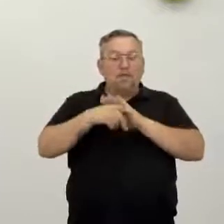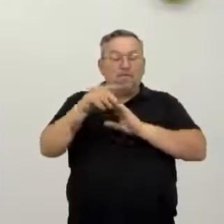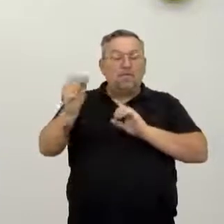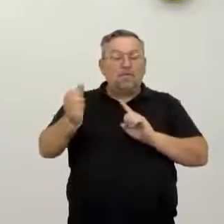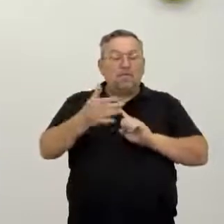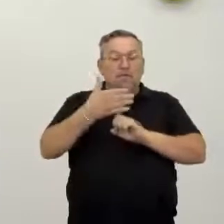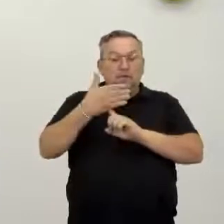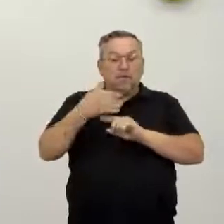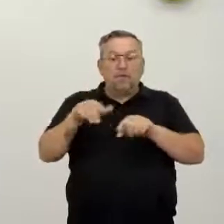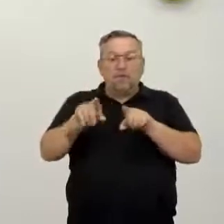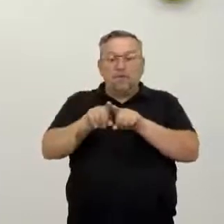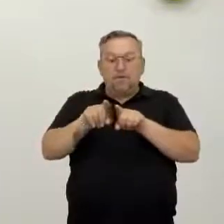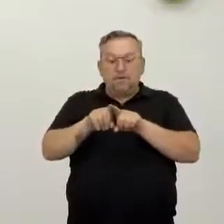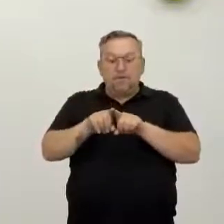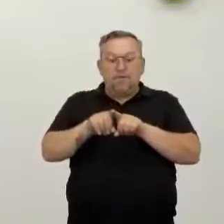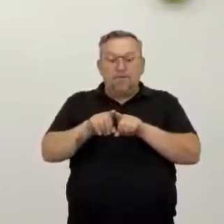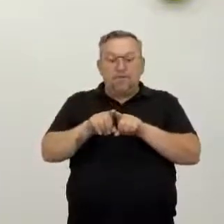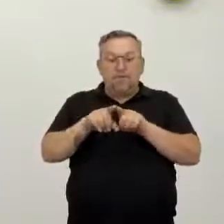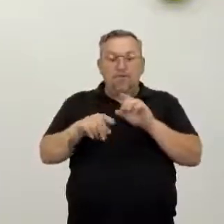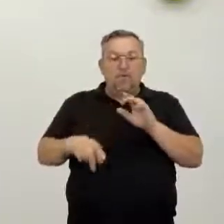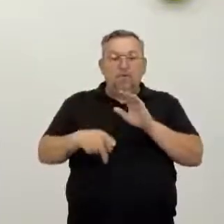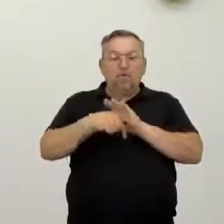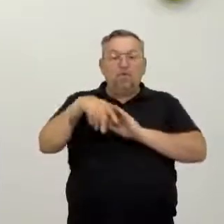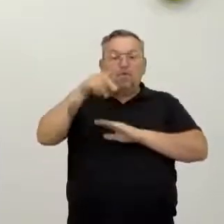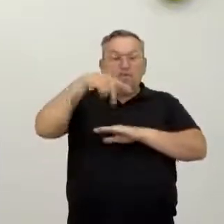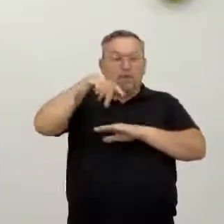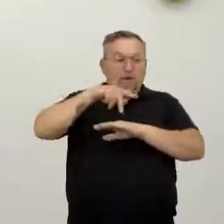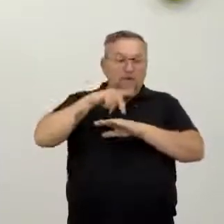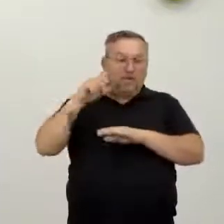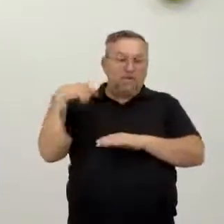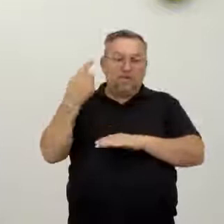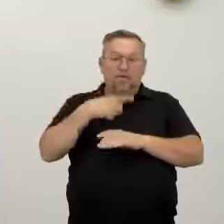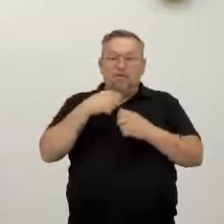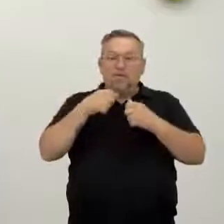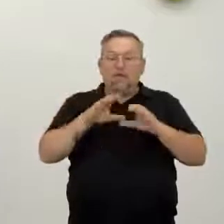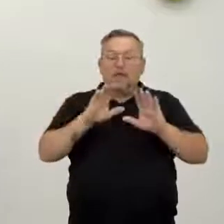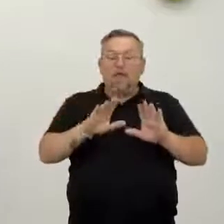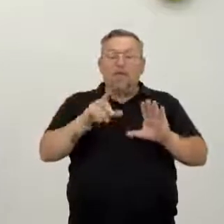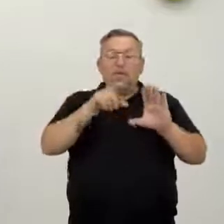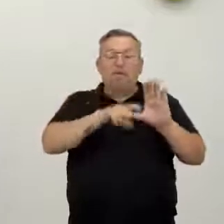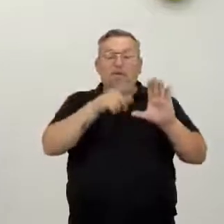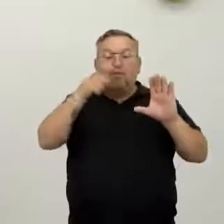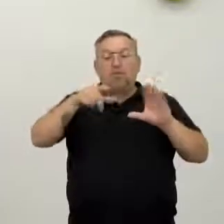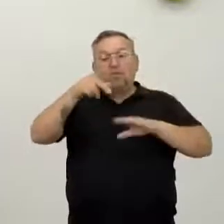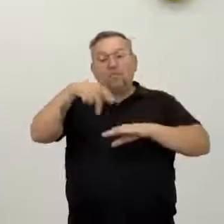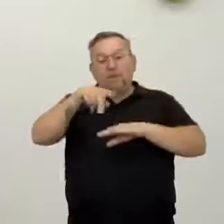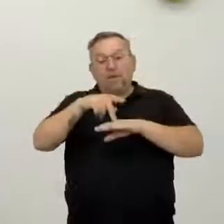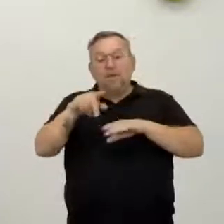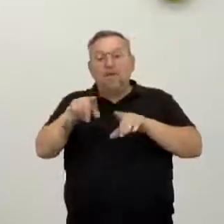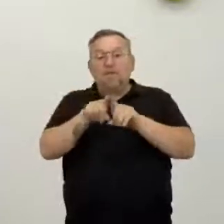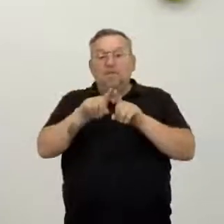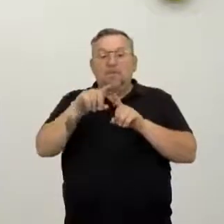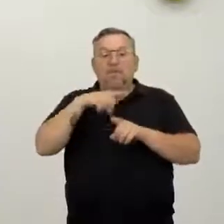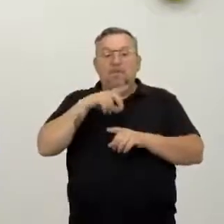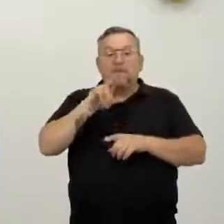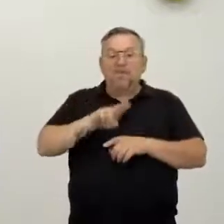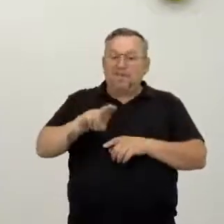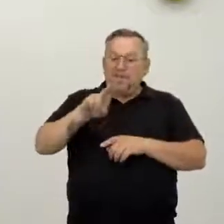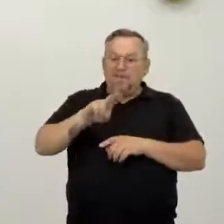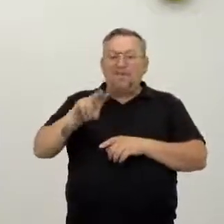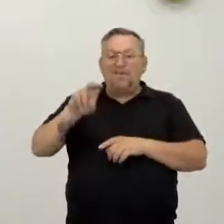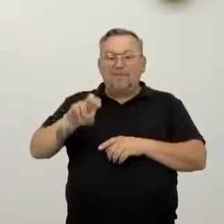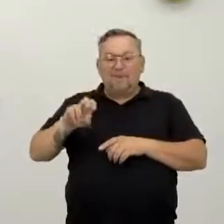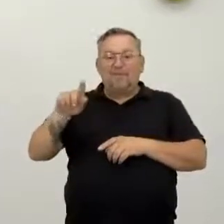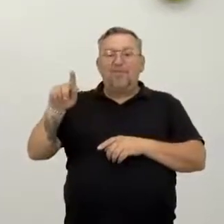tecnologia e, logicamente, dentro do próprio país, para nós não ficarmos dependentes de outros países que já estão